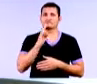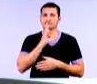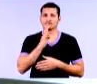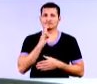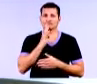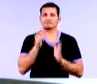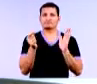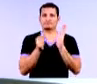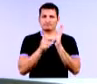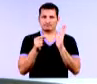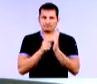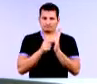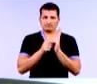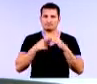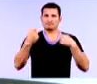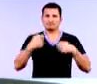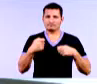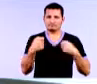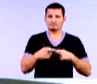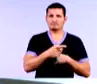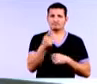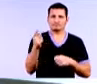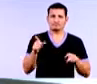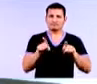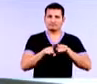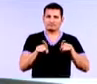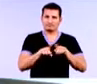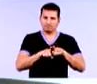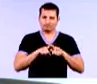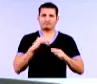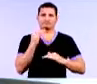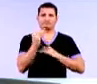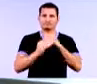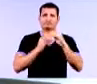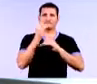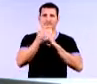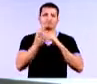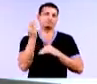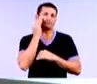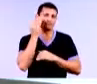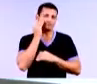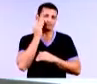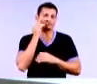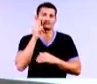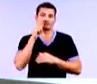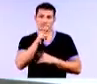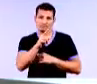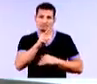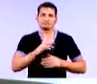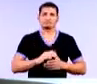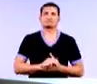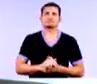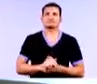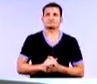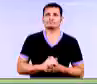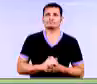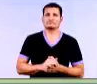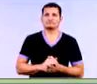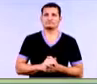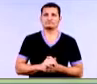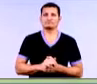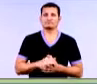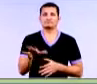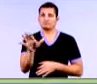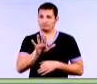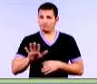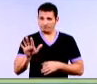as ferramentas necessárias para vocês também, além de desenvolvê-los, testá-los. Vamos dar uma olhadinha então. Esses ambientes,